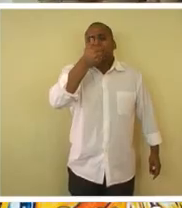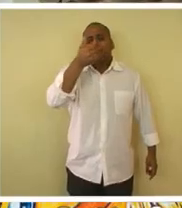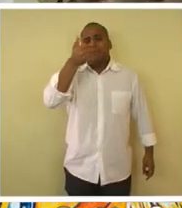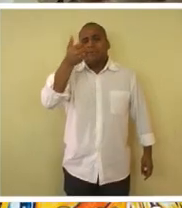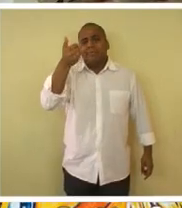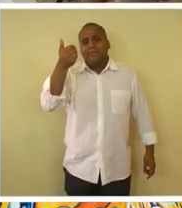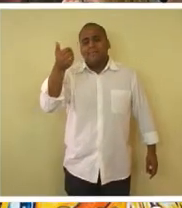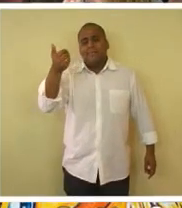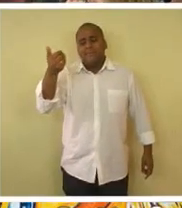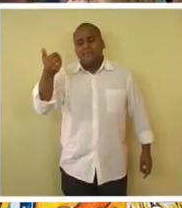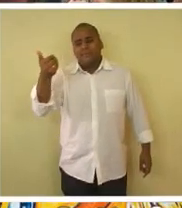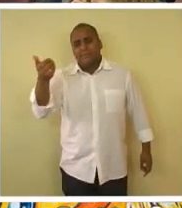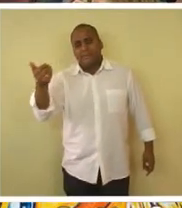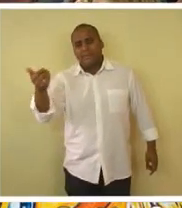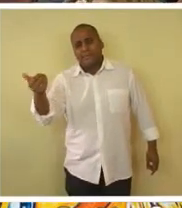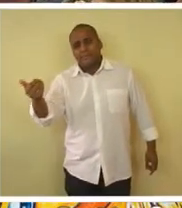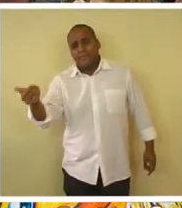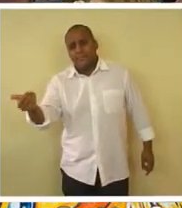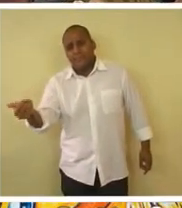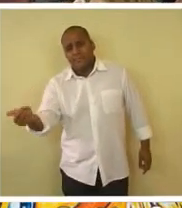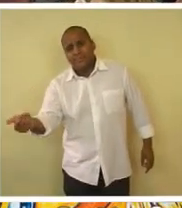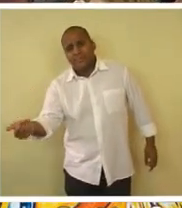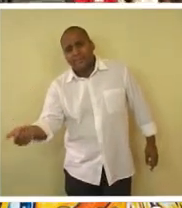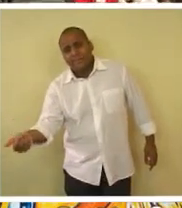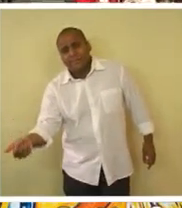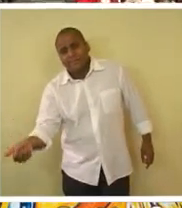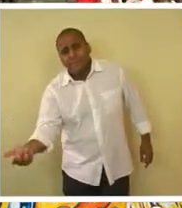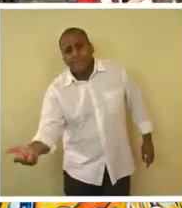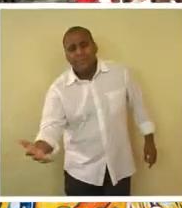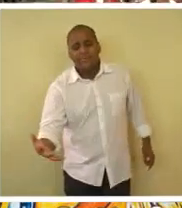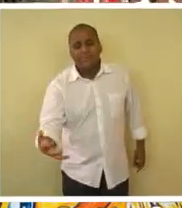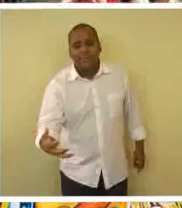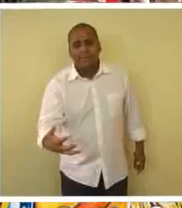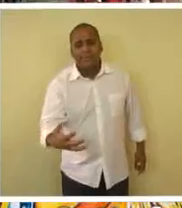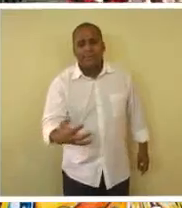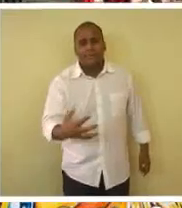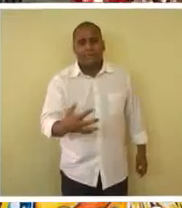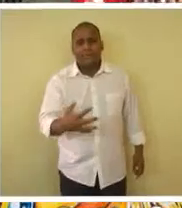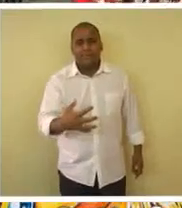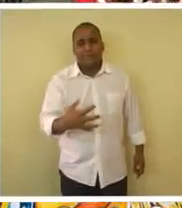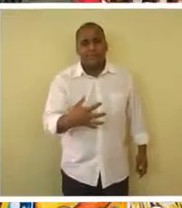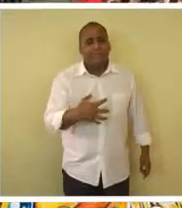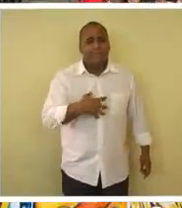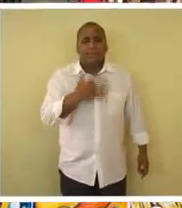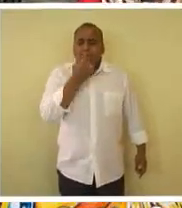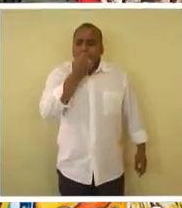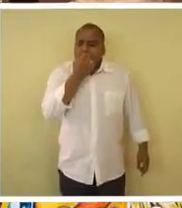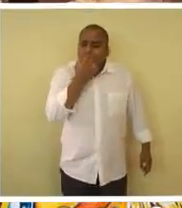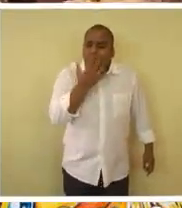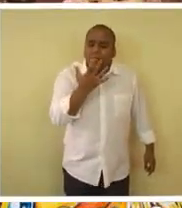Voltar Onde tudo recomeça A